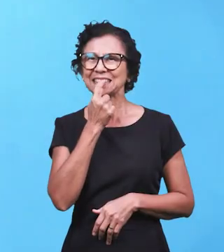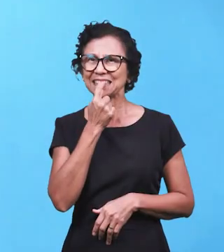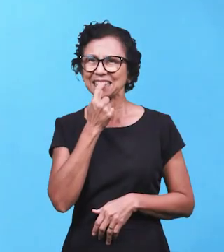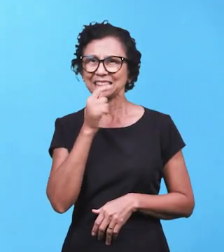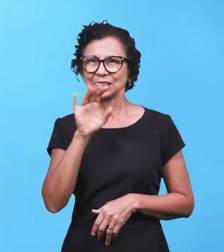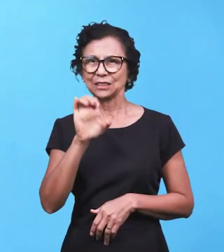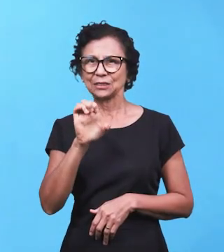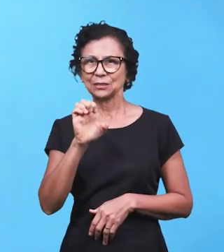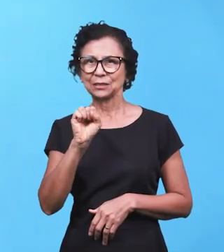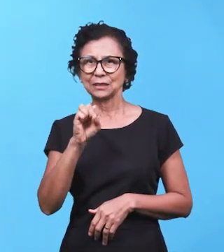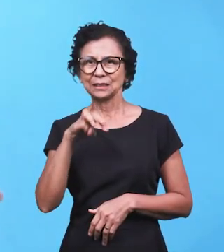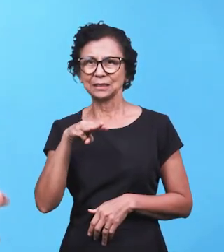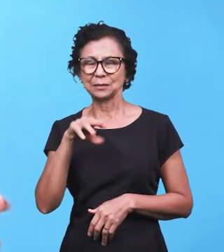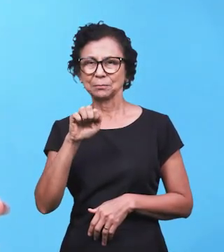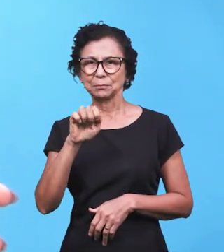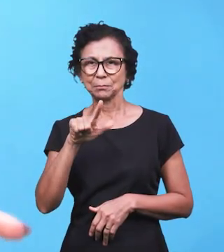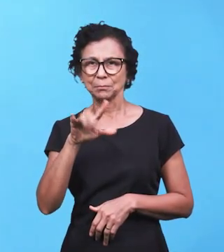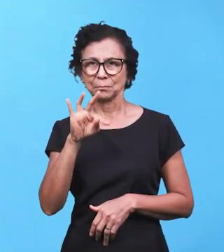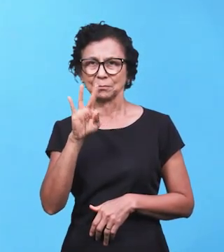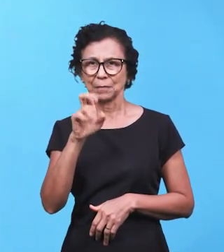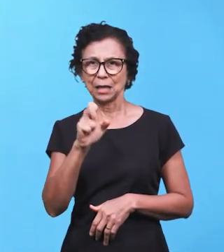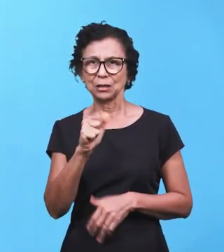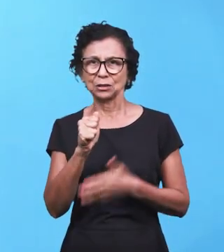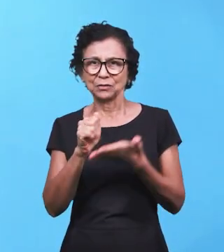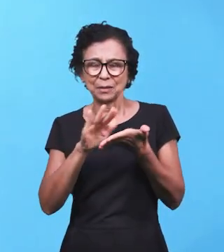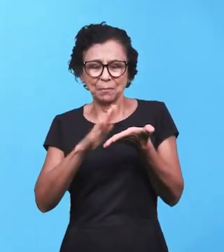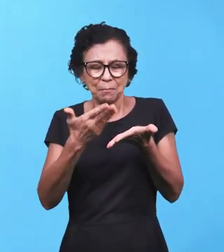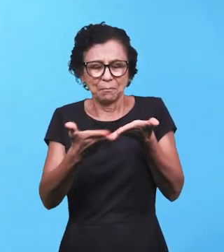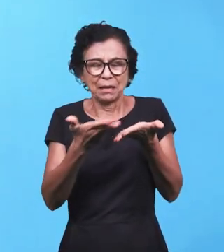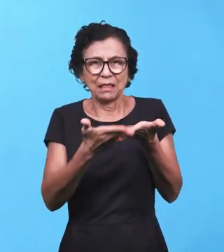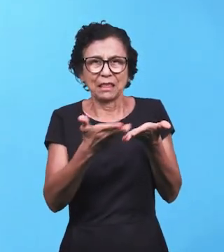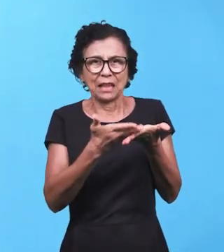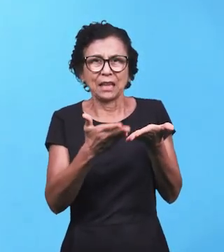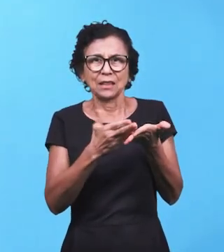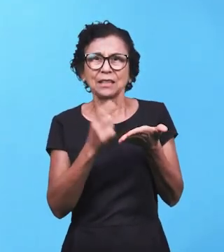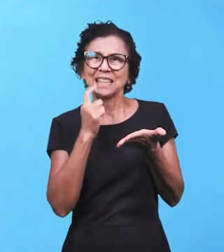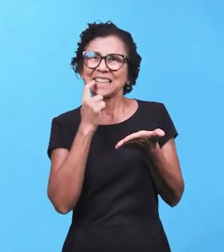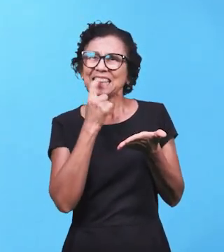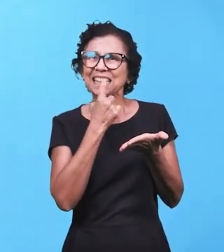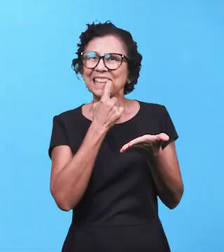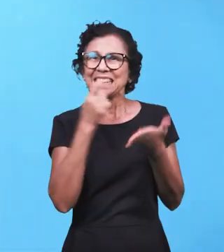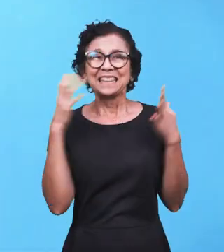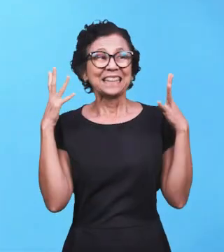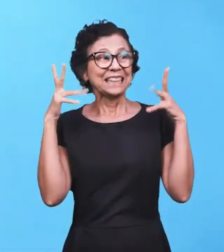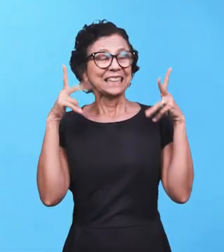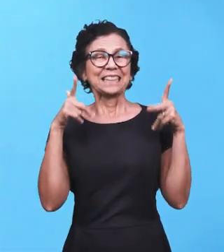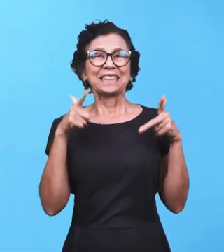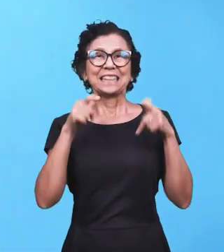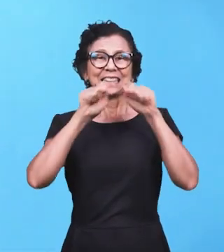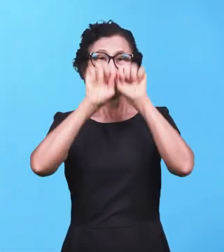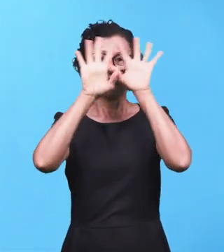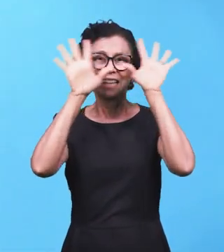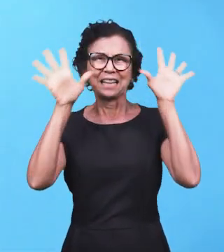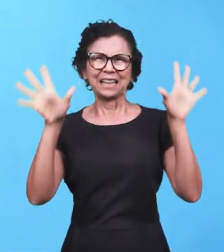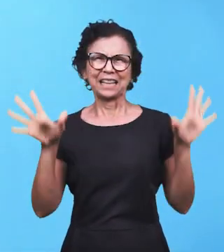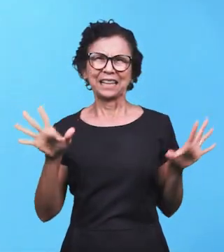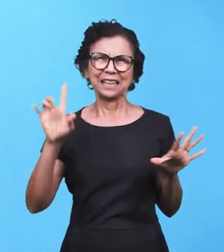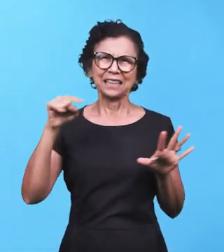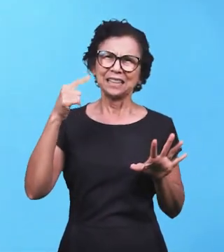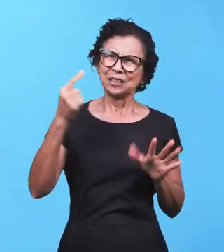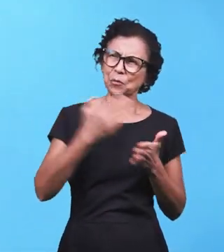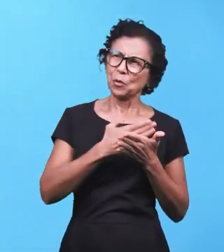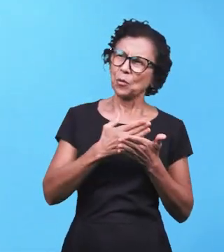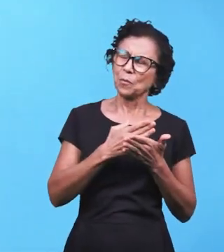esmalte. Então no início você via ali o dente, né, mais limpinho, clarinho, de repente você começa até a ver ele um pouco mais amarelo, porque